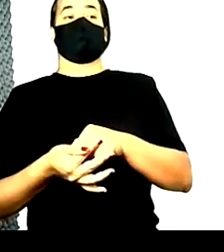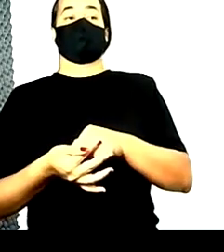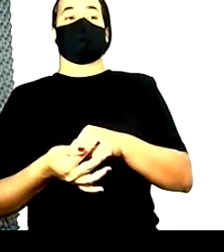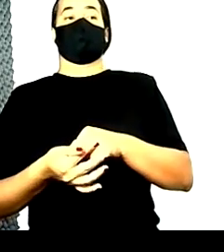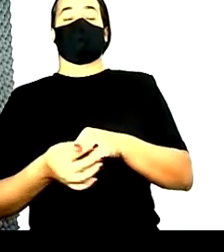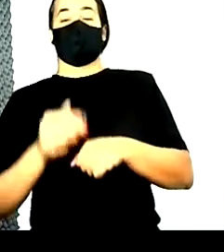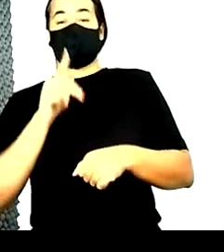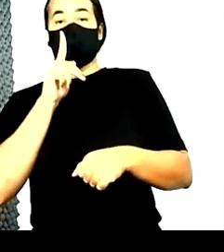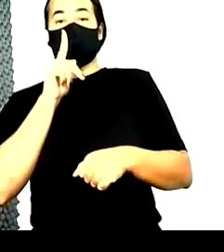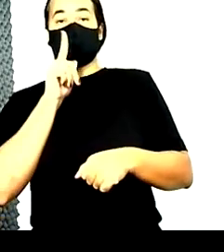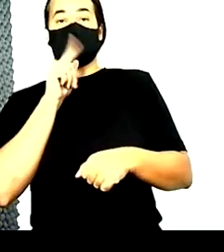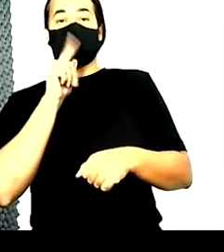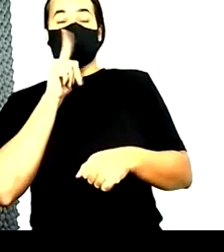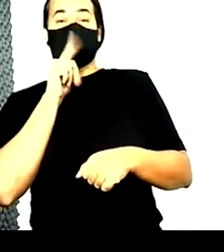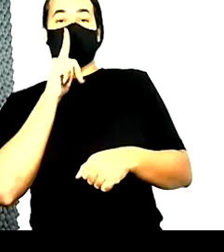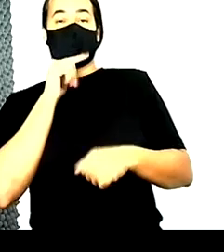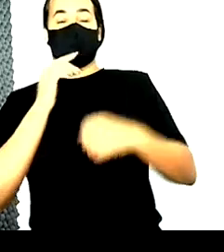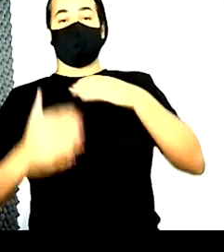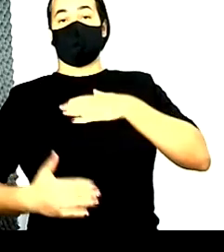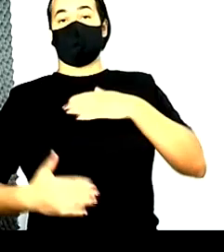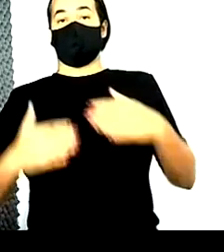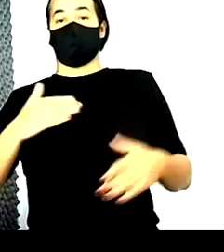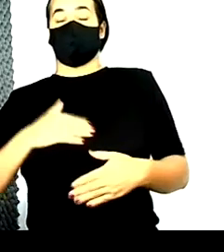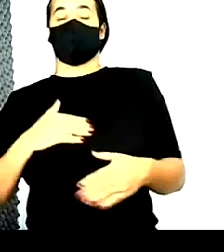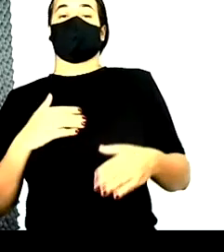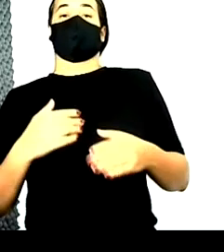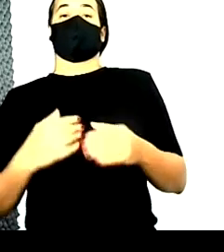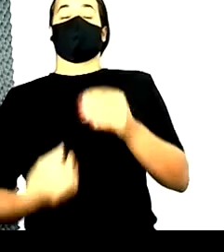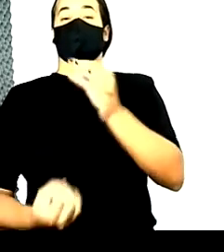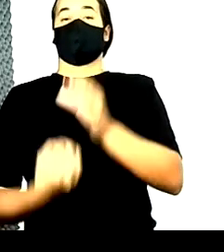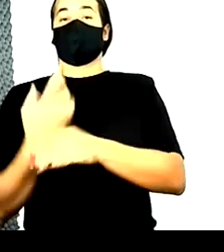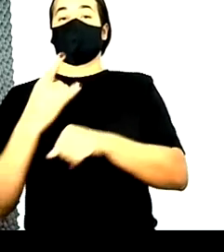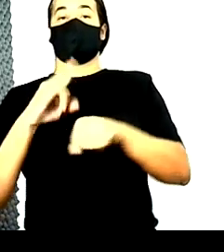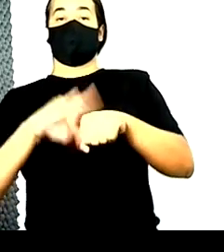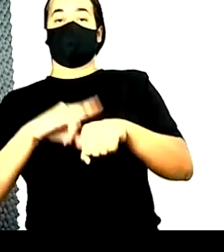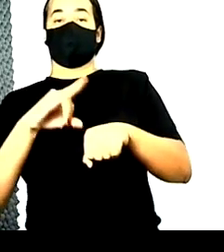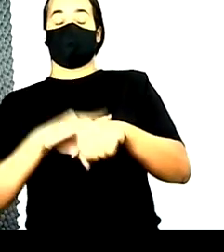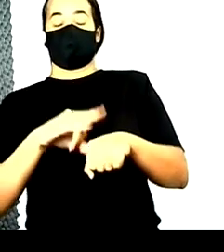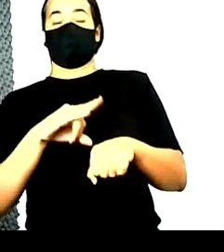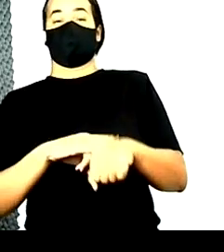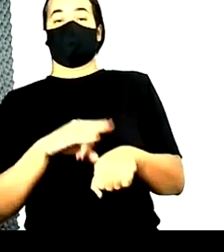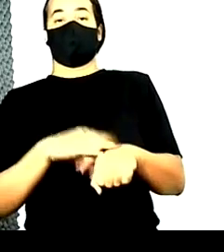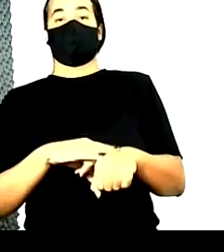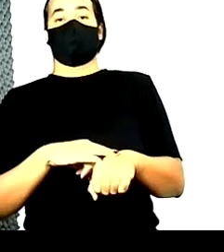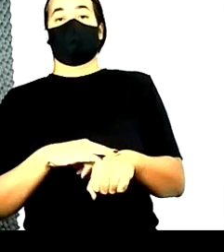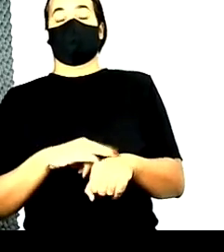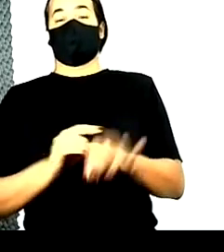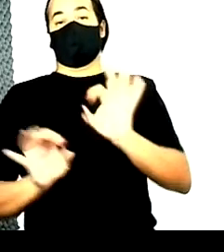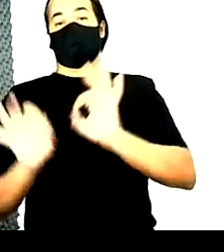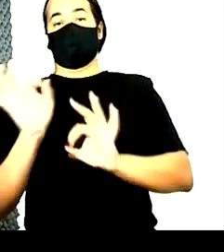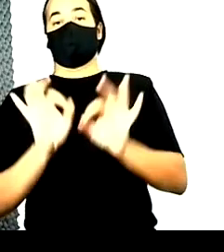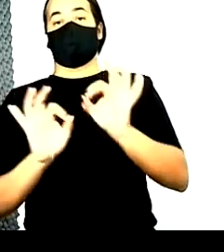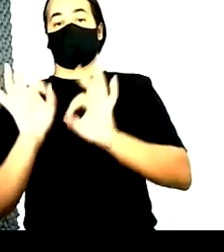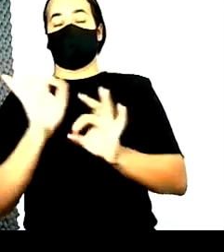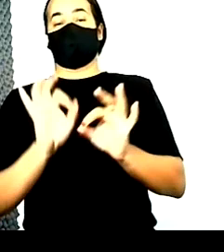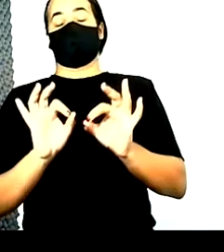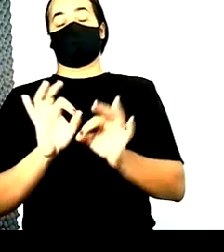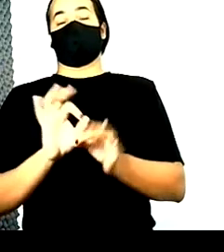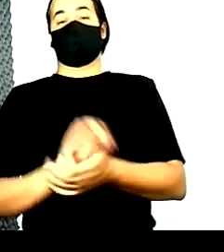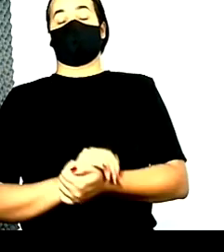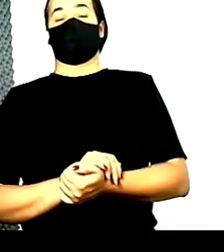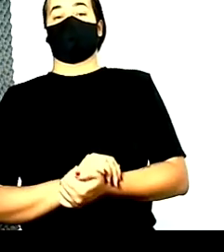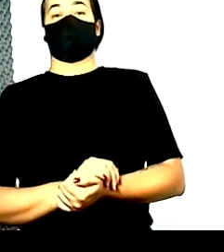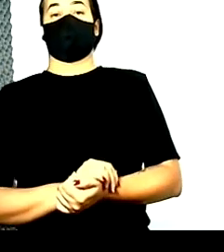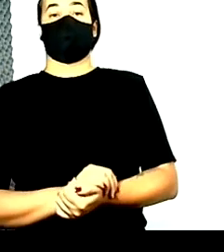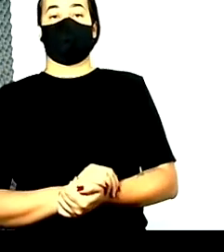excreção. Ou seja, na hora da formação da urina pelas bexigas. Ele vai economizar naquela água para não ser retirada muita água do